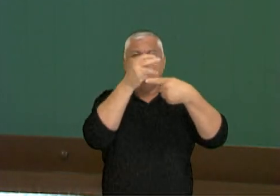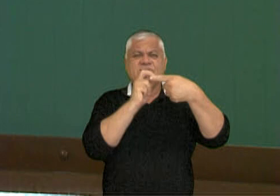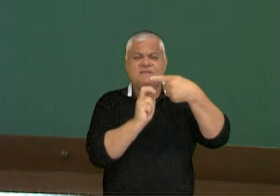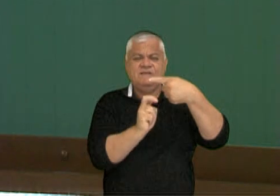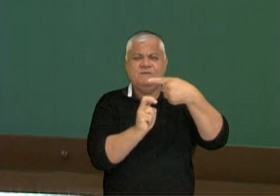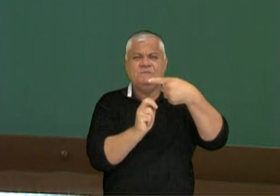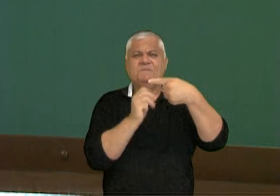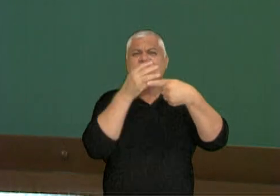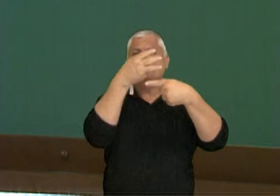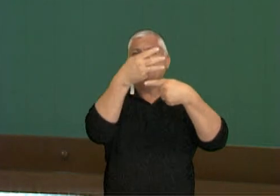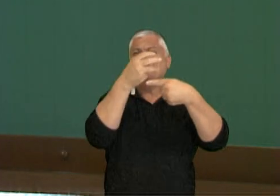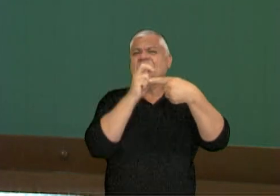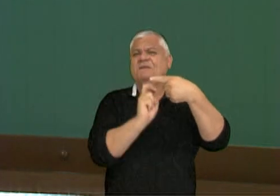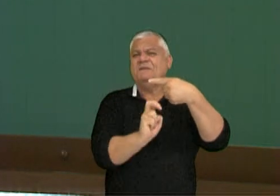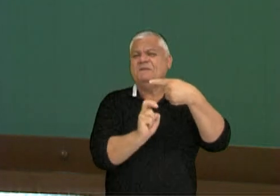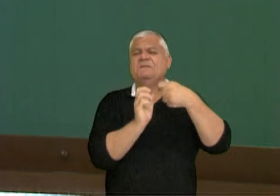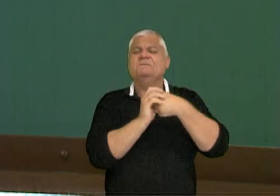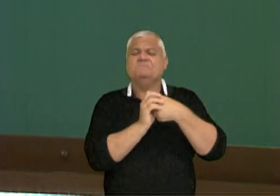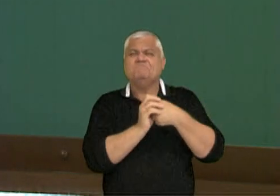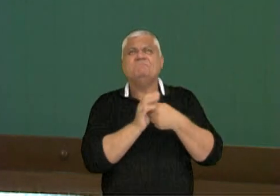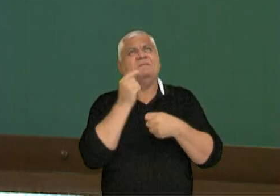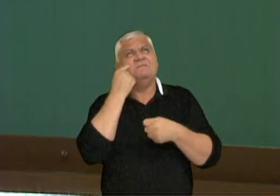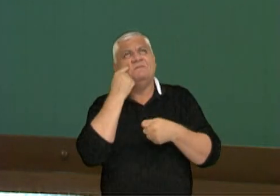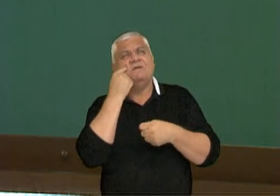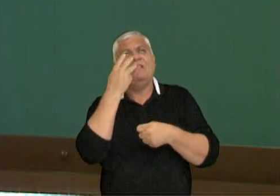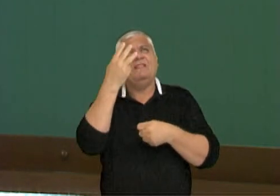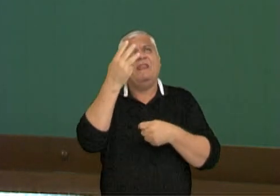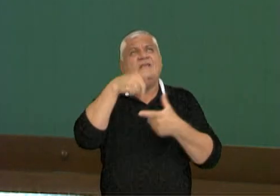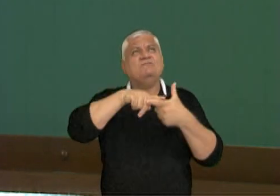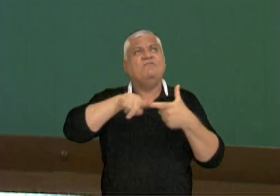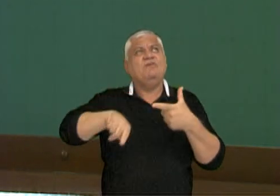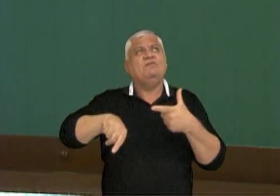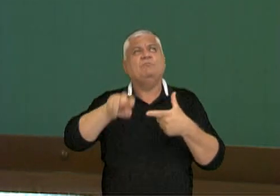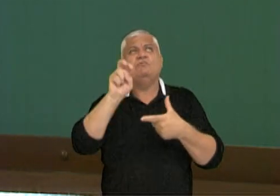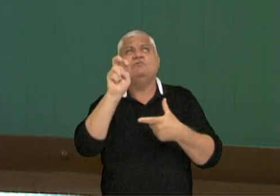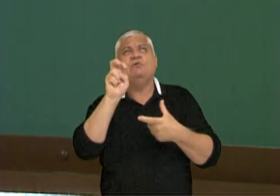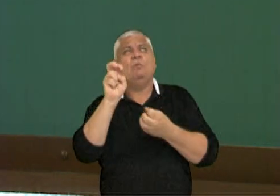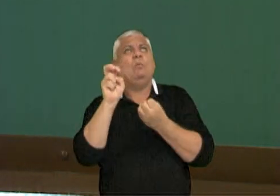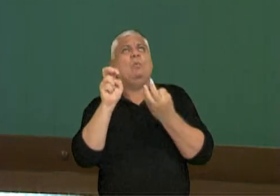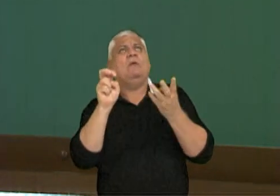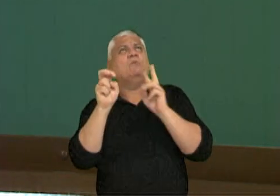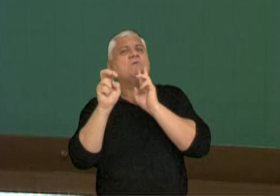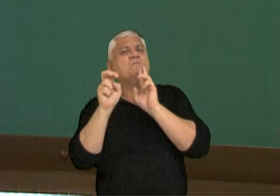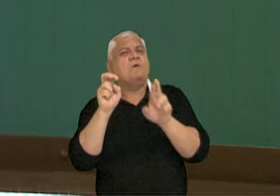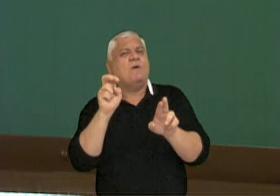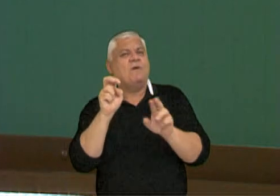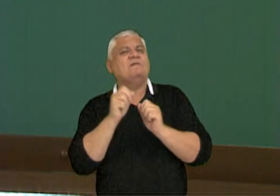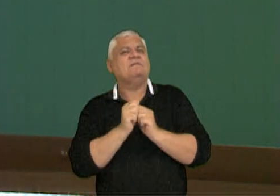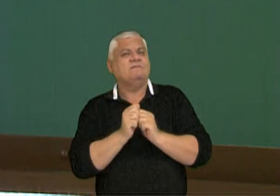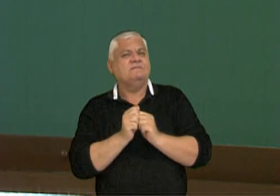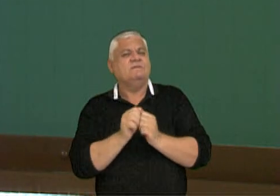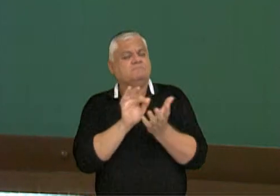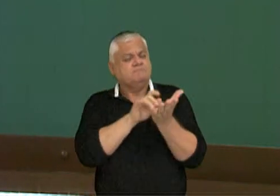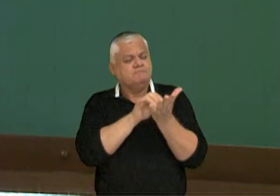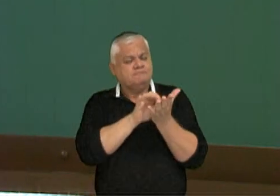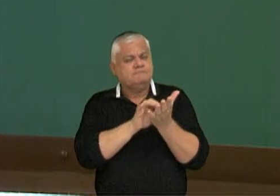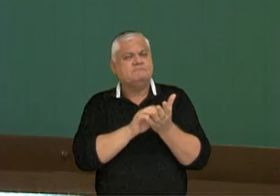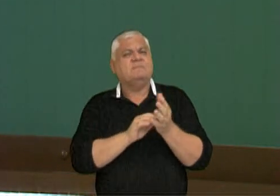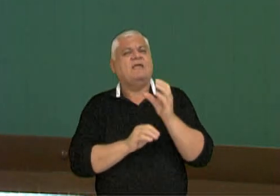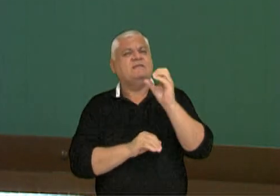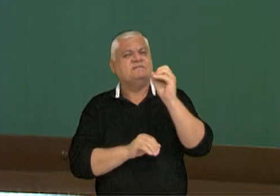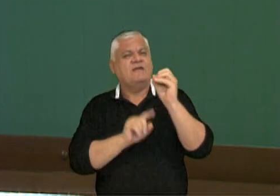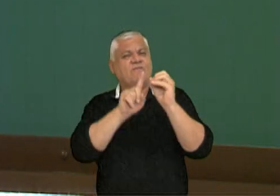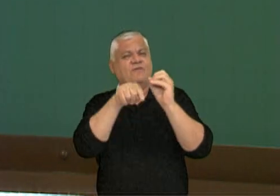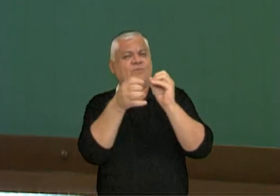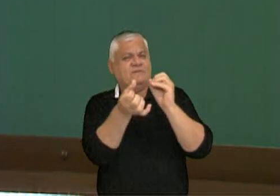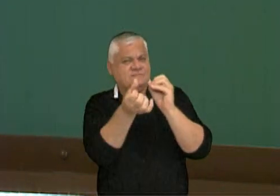seu rascunho 3 dividido por 5. Você vai perceber que quando você faz essa divisão, vai dar